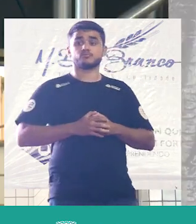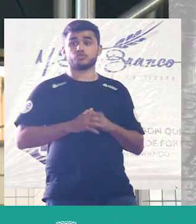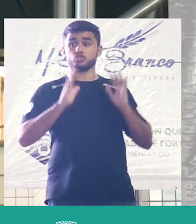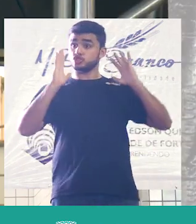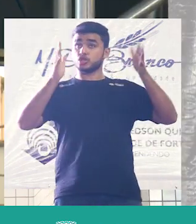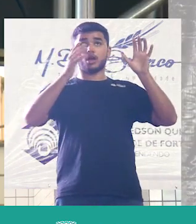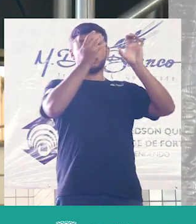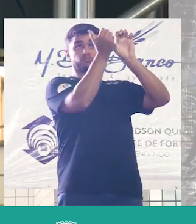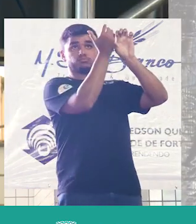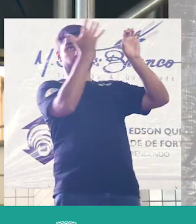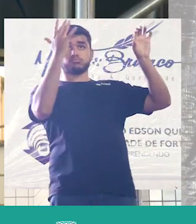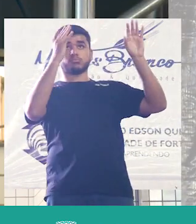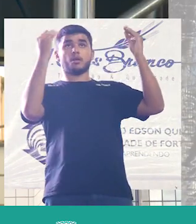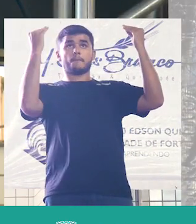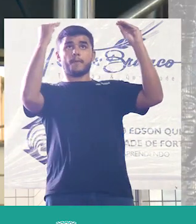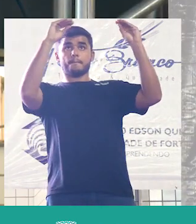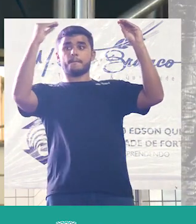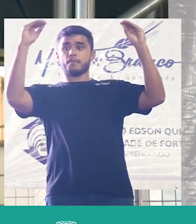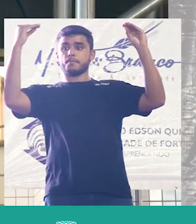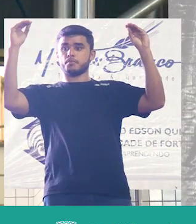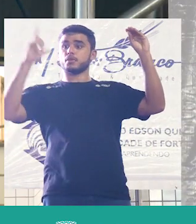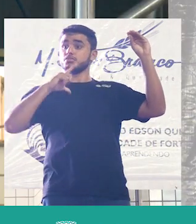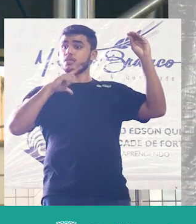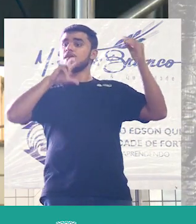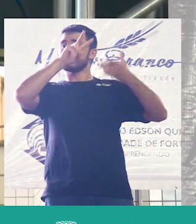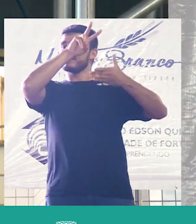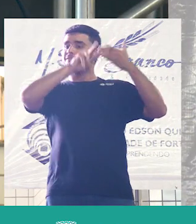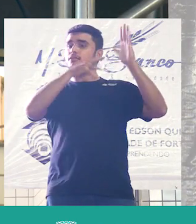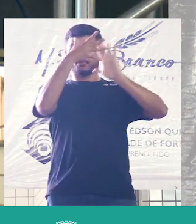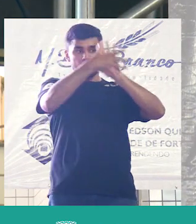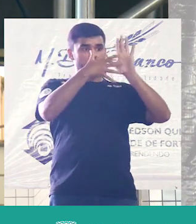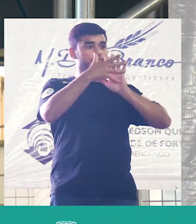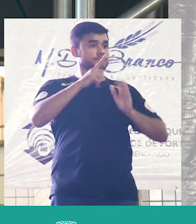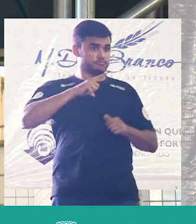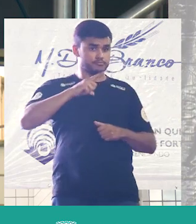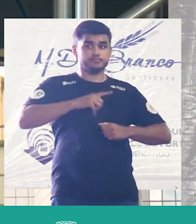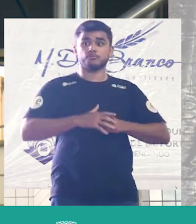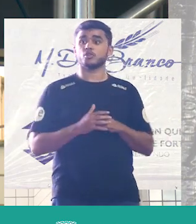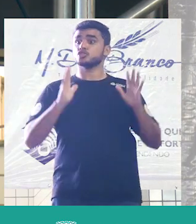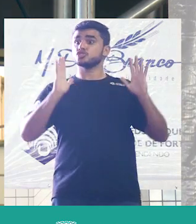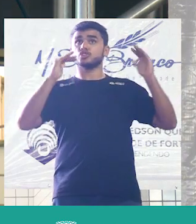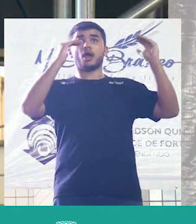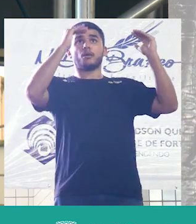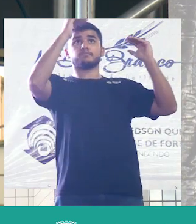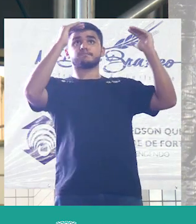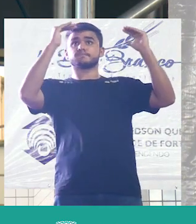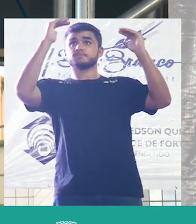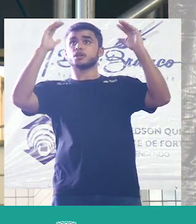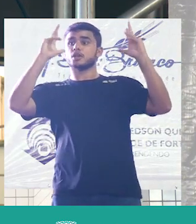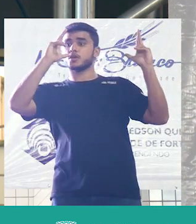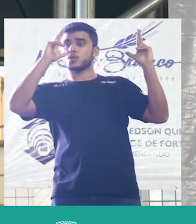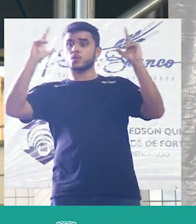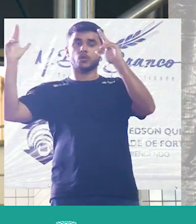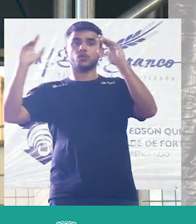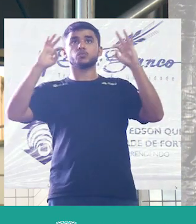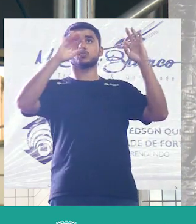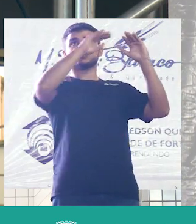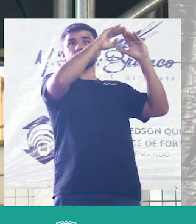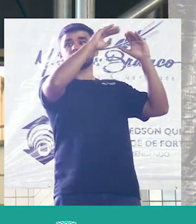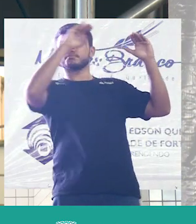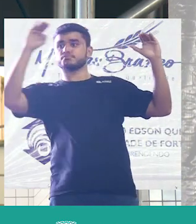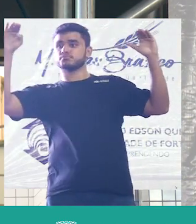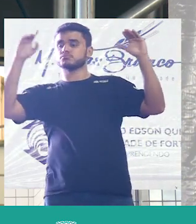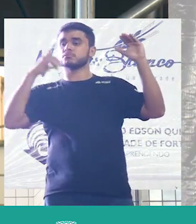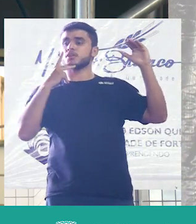a equação com os dados que eu li no texto, fiz o balanceamento para que todos os átomos no primeiro